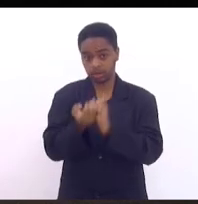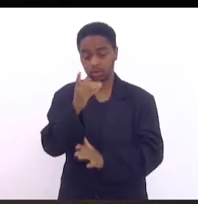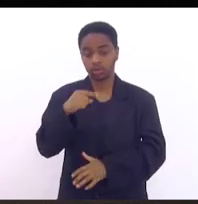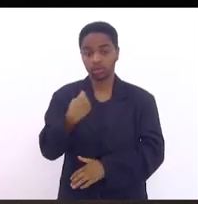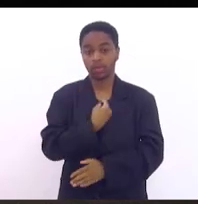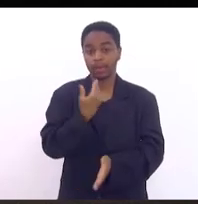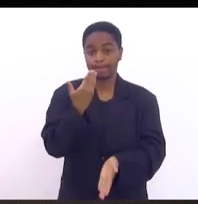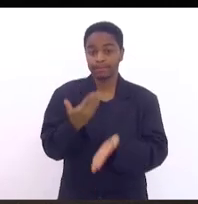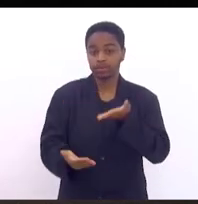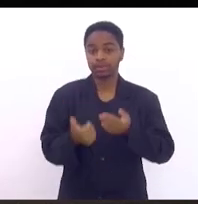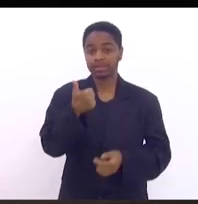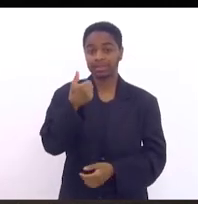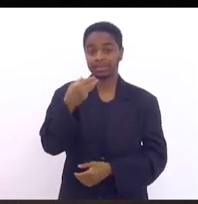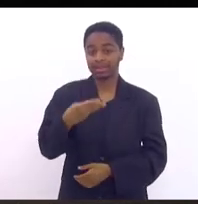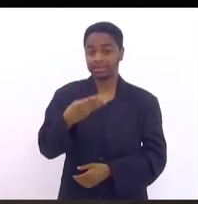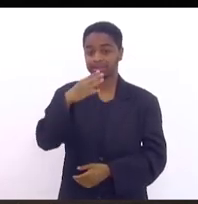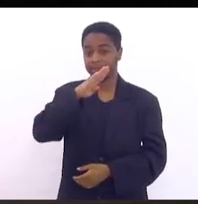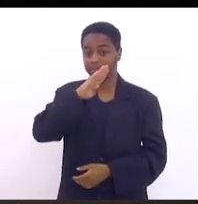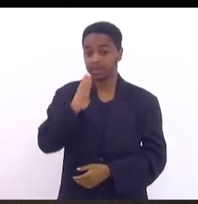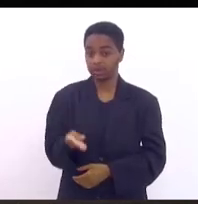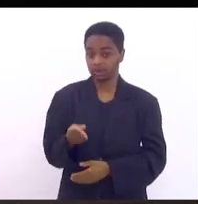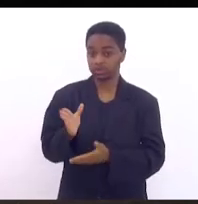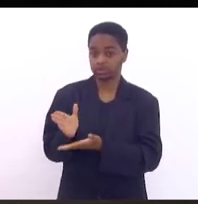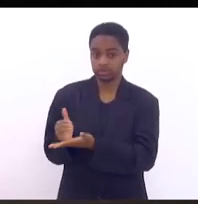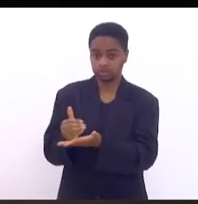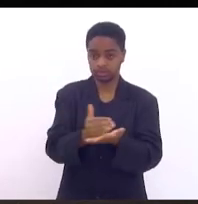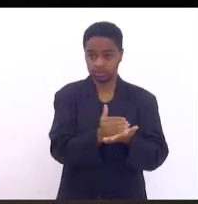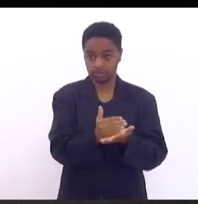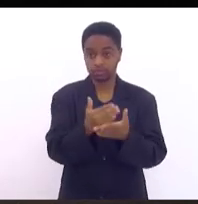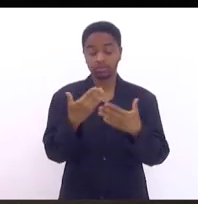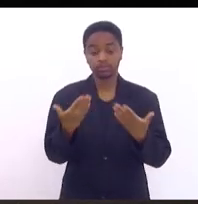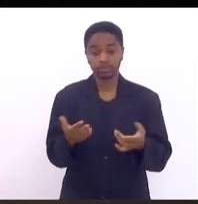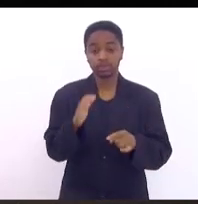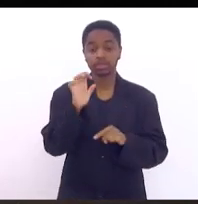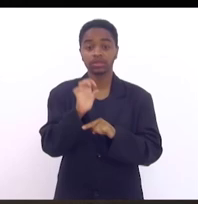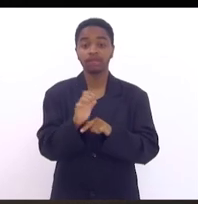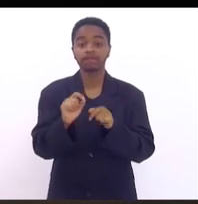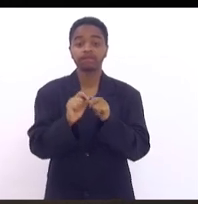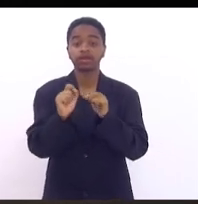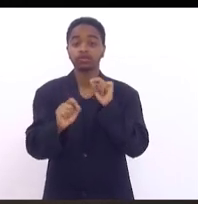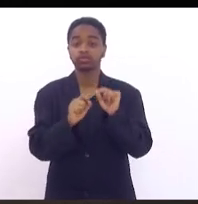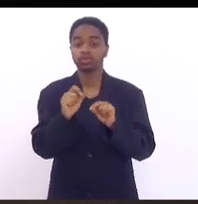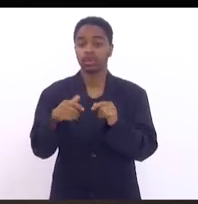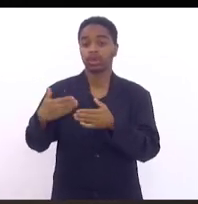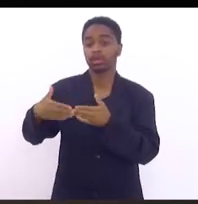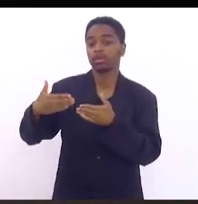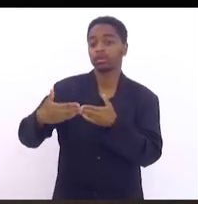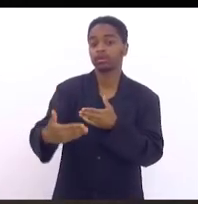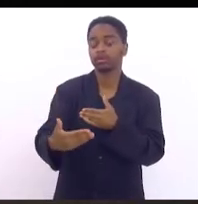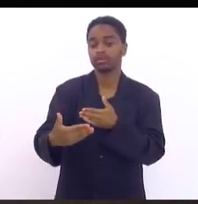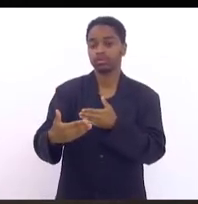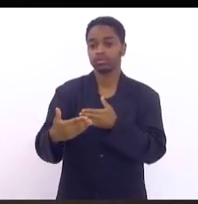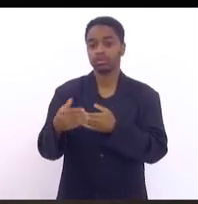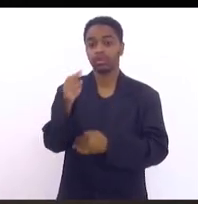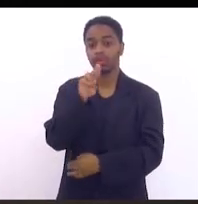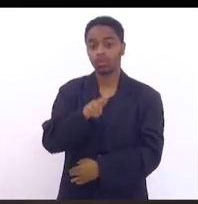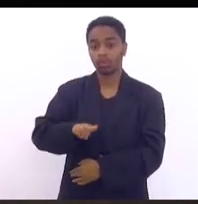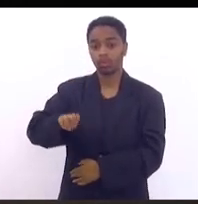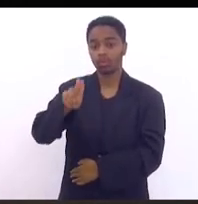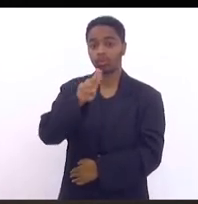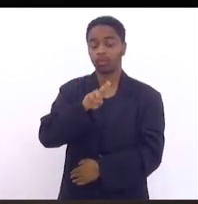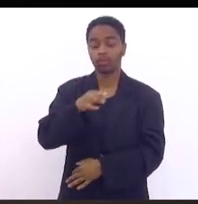13 bilhões na arrecadação. E o que o Estado vem fazendo desde então? Utilizando